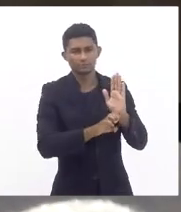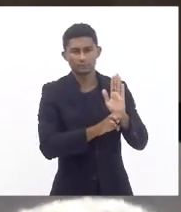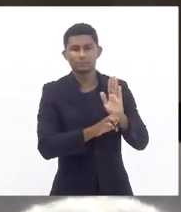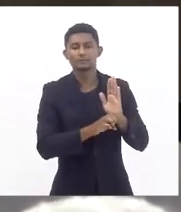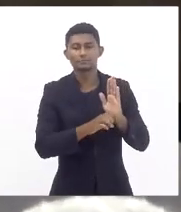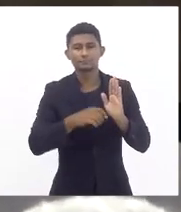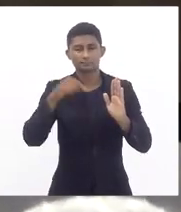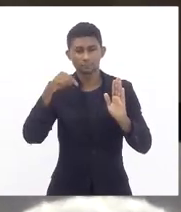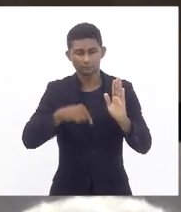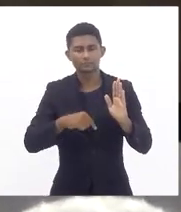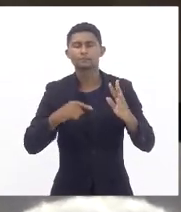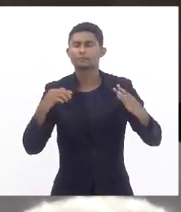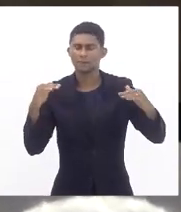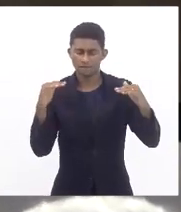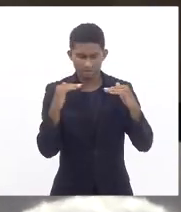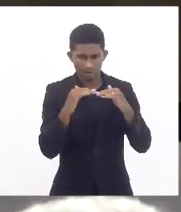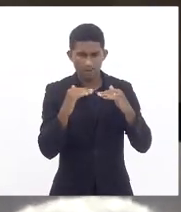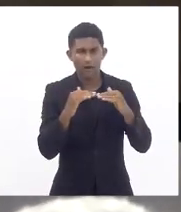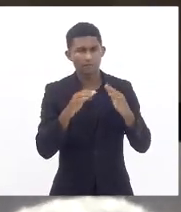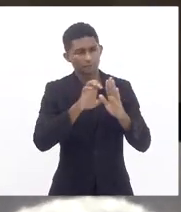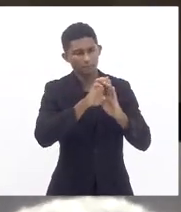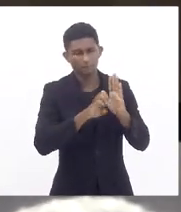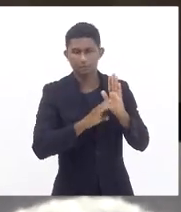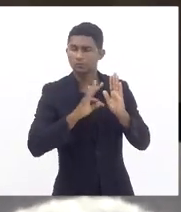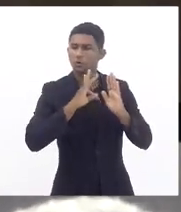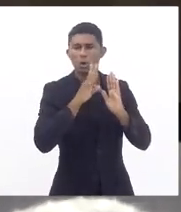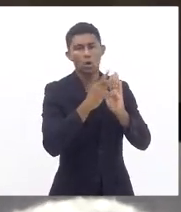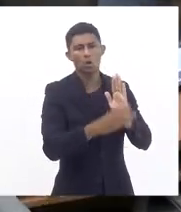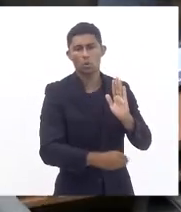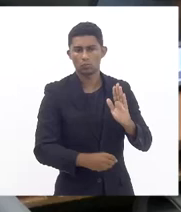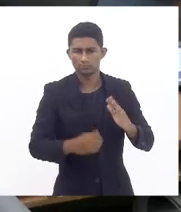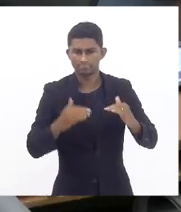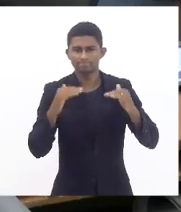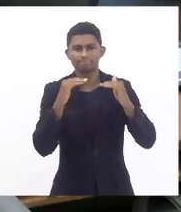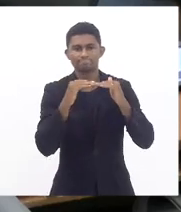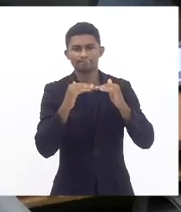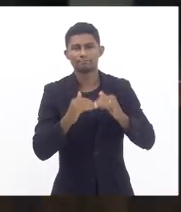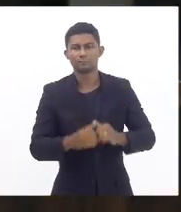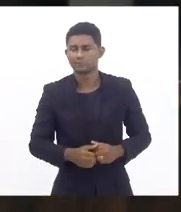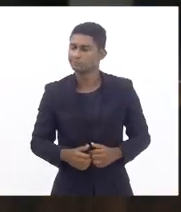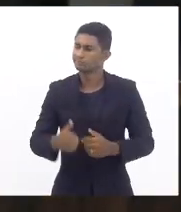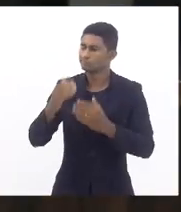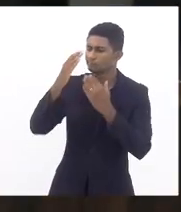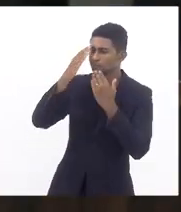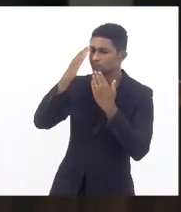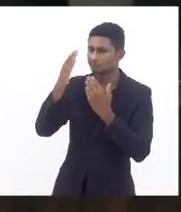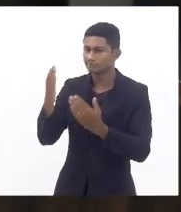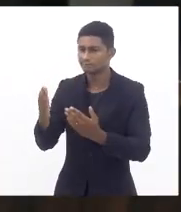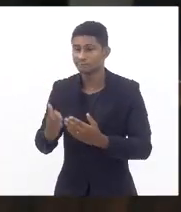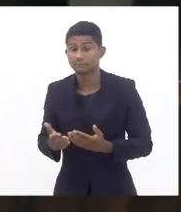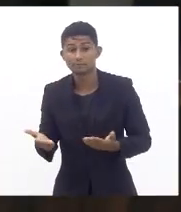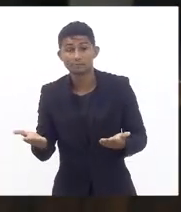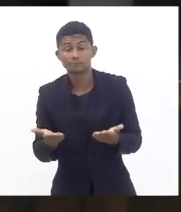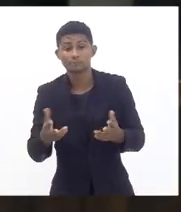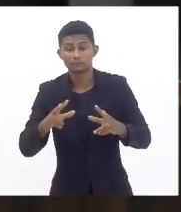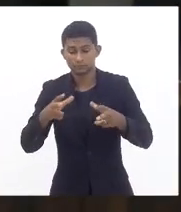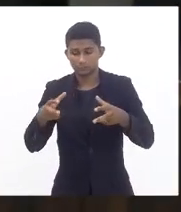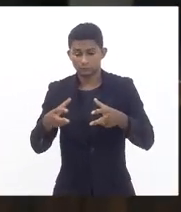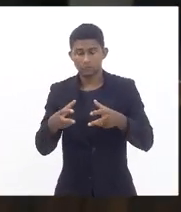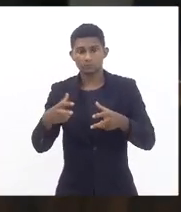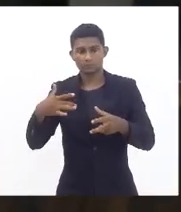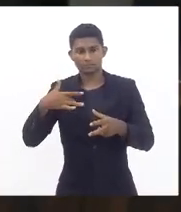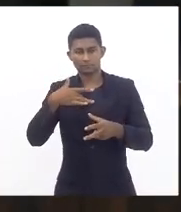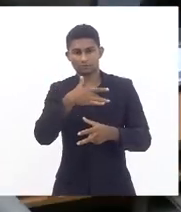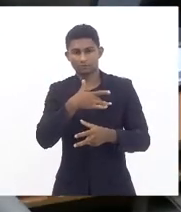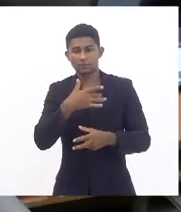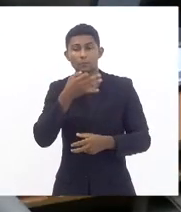mérito, favorável a todas as emendas. Obrigado, deputada Dani Monteiro. Pela Comissão de Saúde, deputada